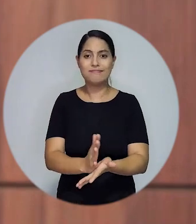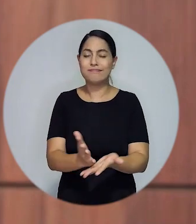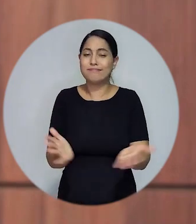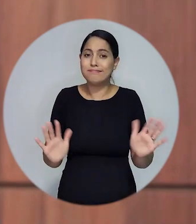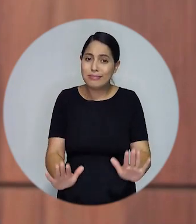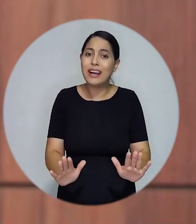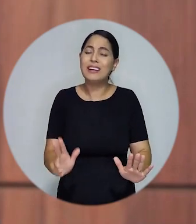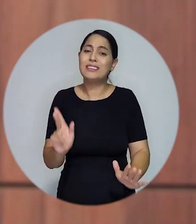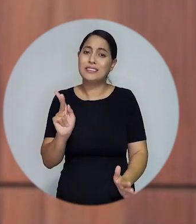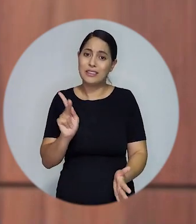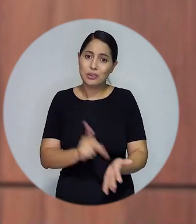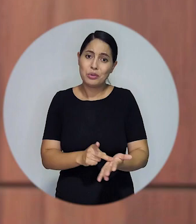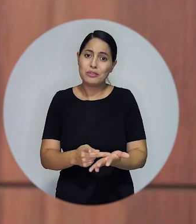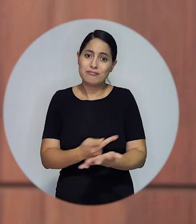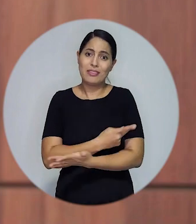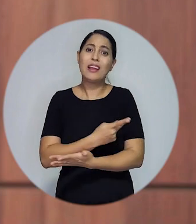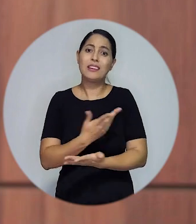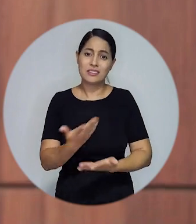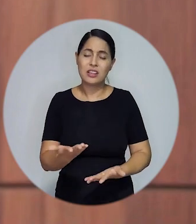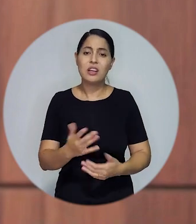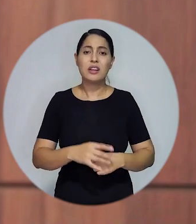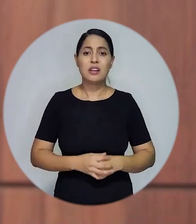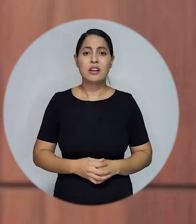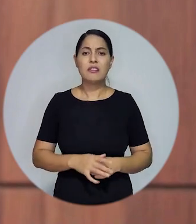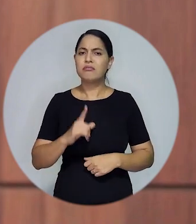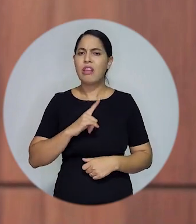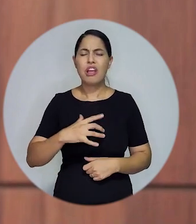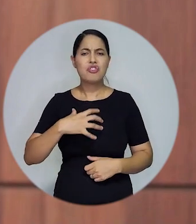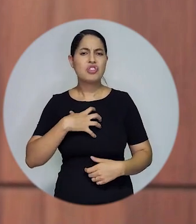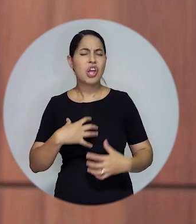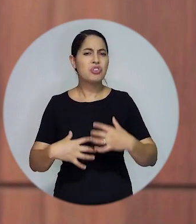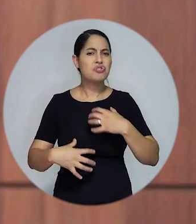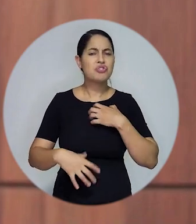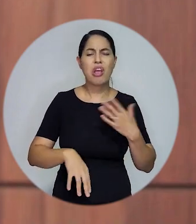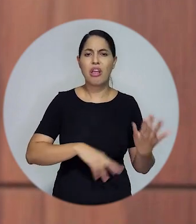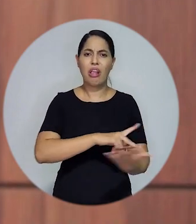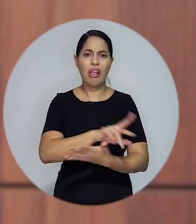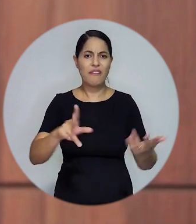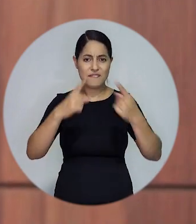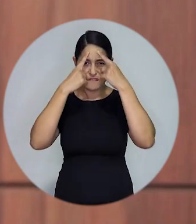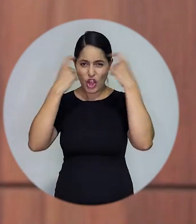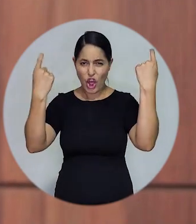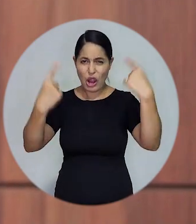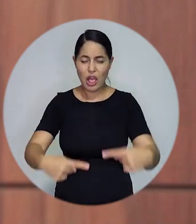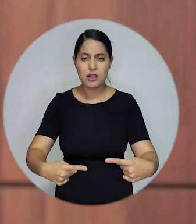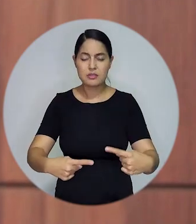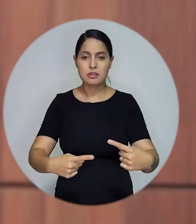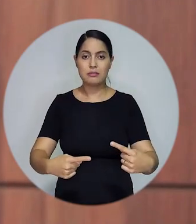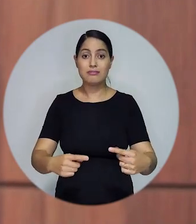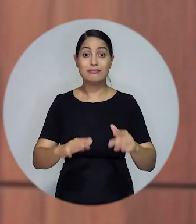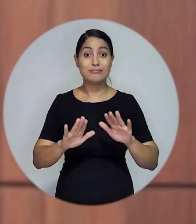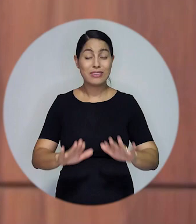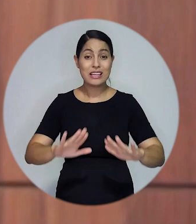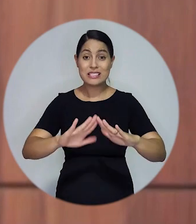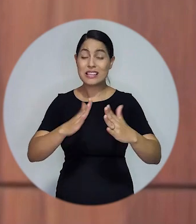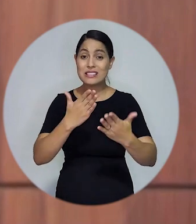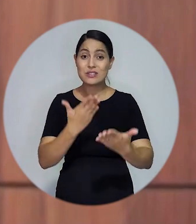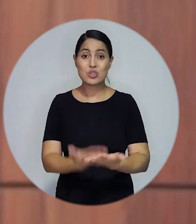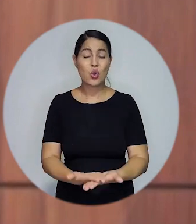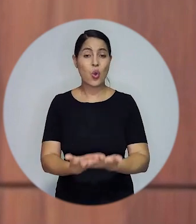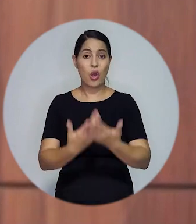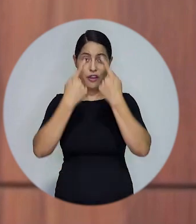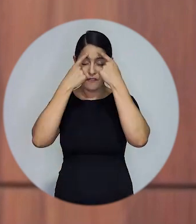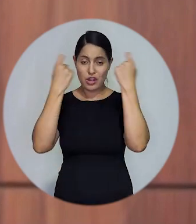A violência, ela costuma se revelar de várias formas e nas escolas ela tem sido perpetrada das